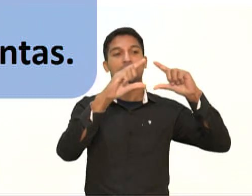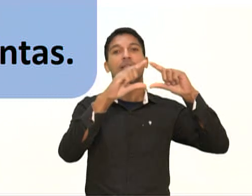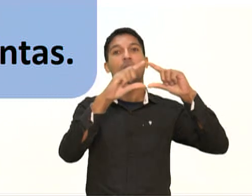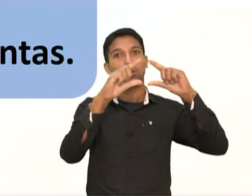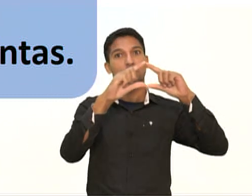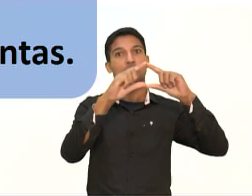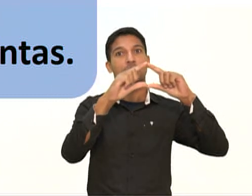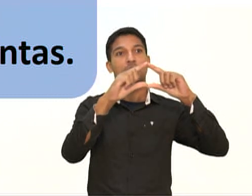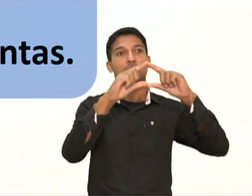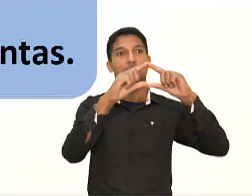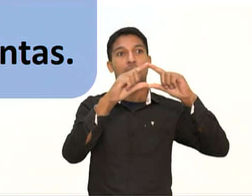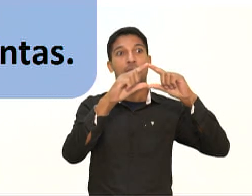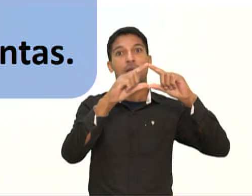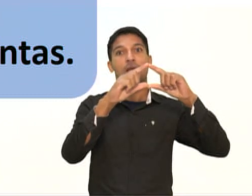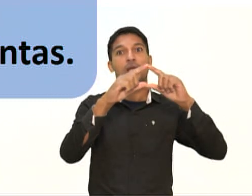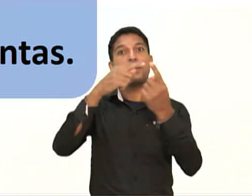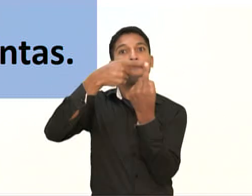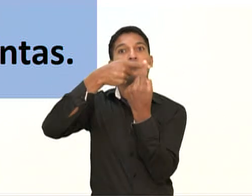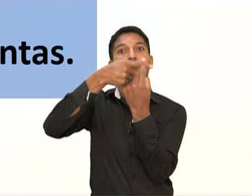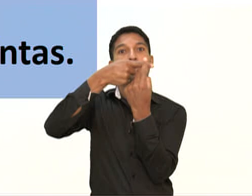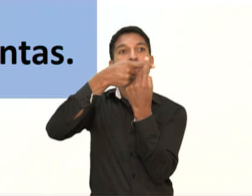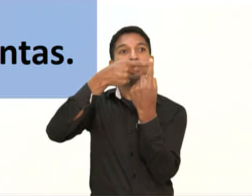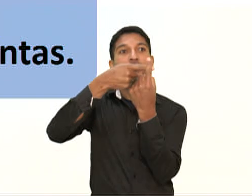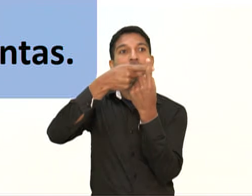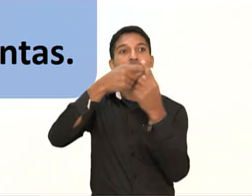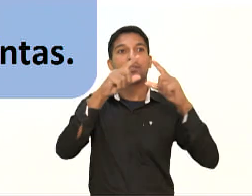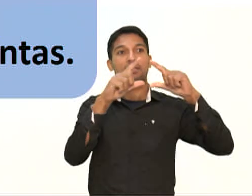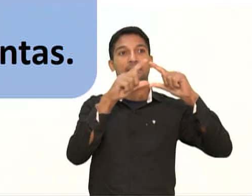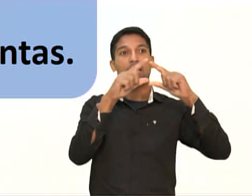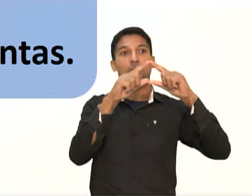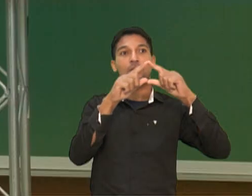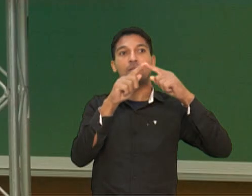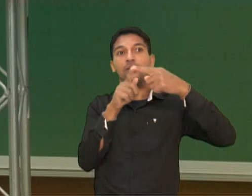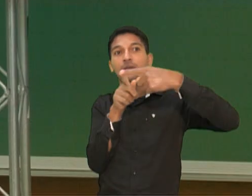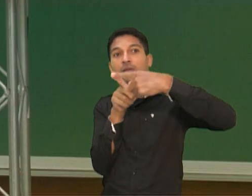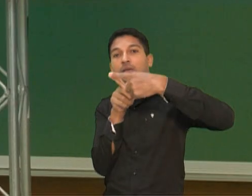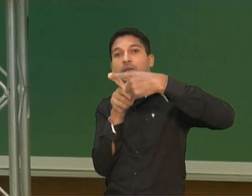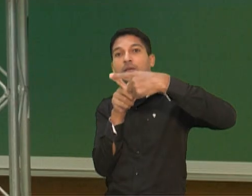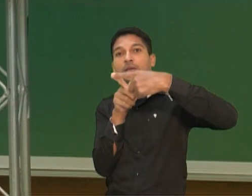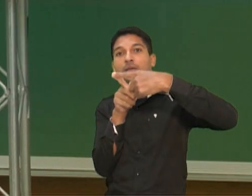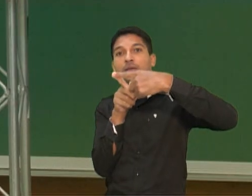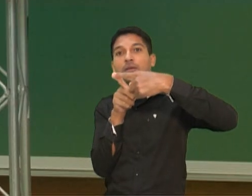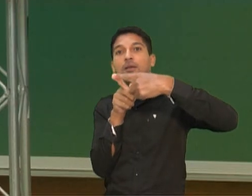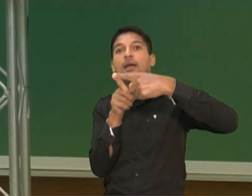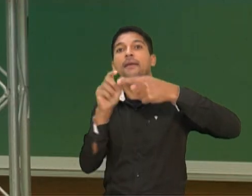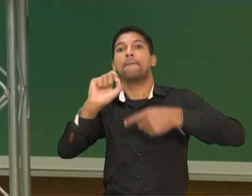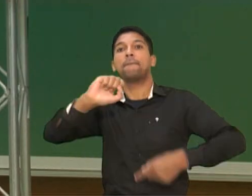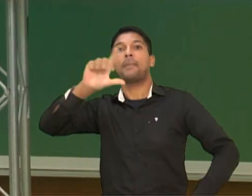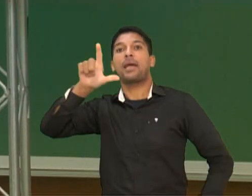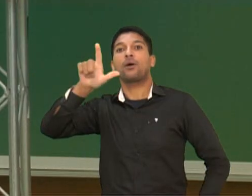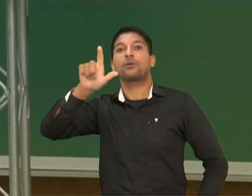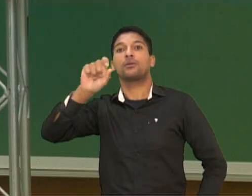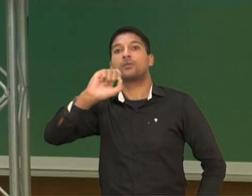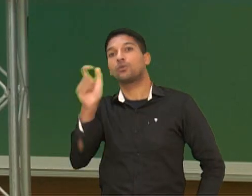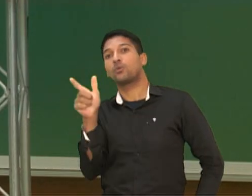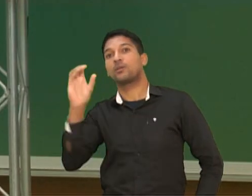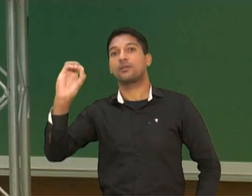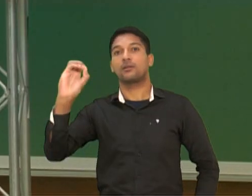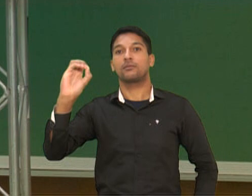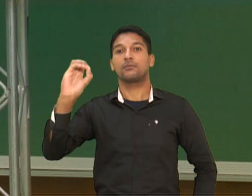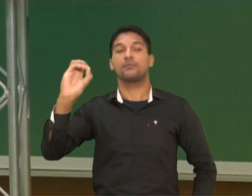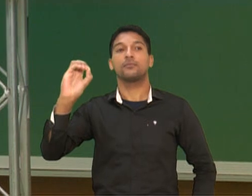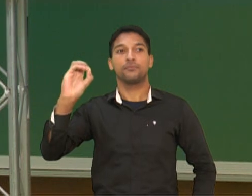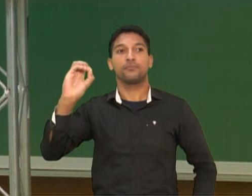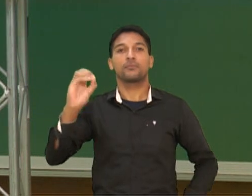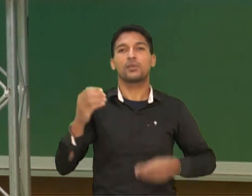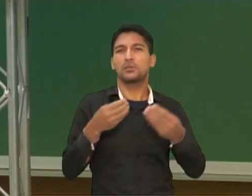um valor positivo, ou seja, maior do que zero. Esse símbolo significa maior do que zero. Então, o que